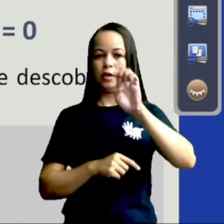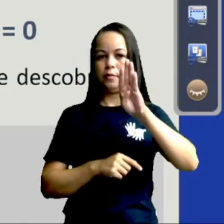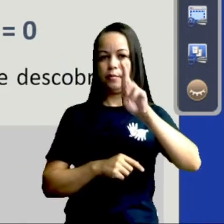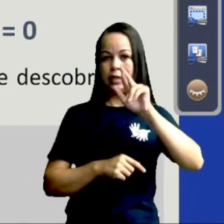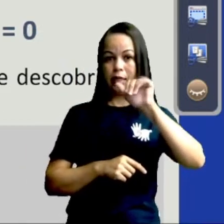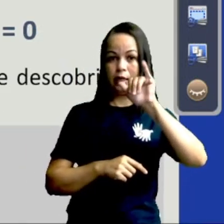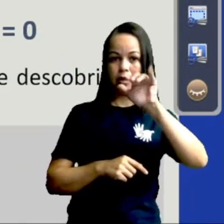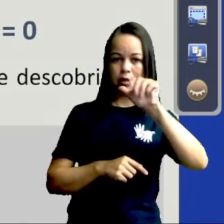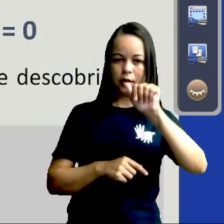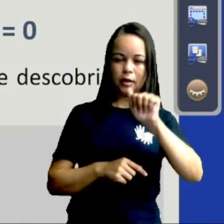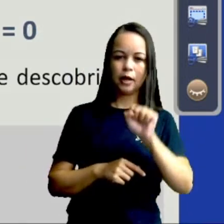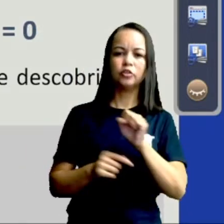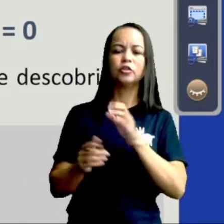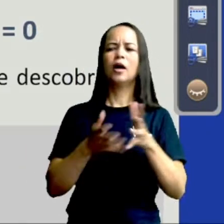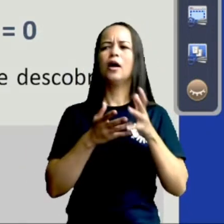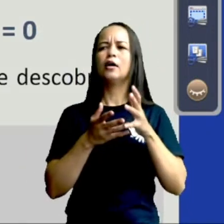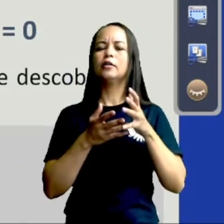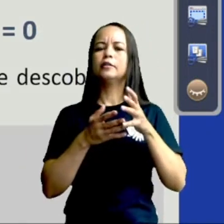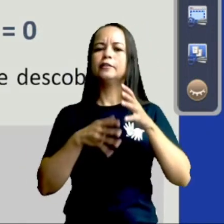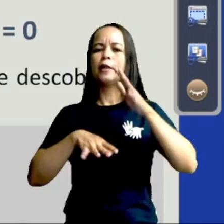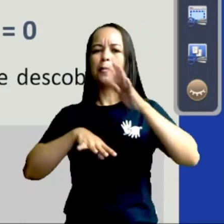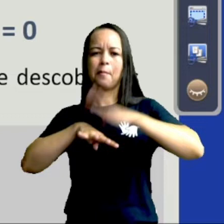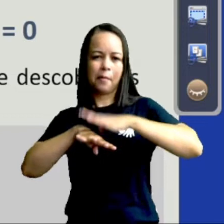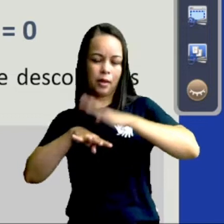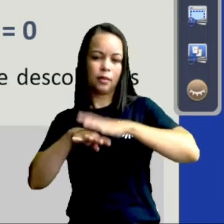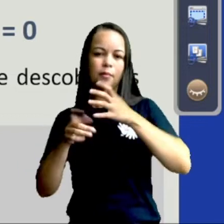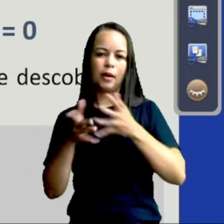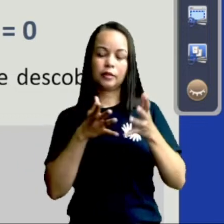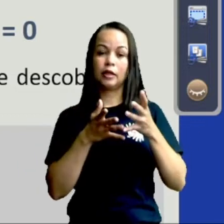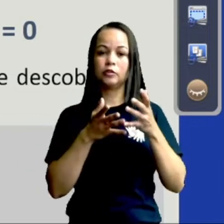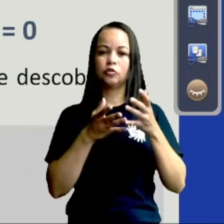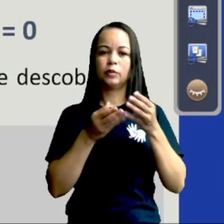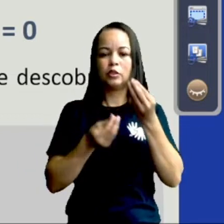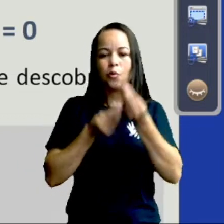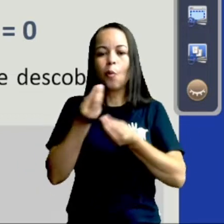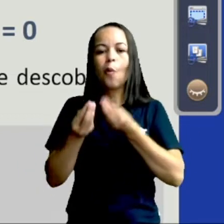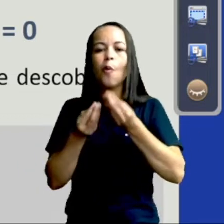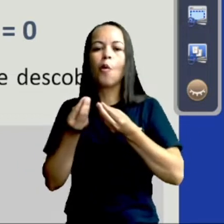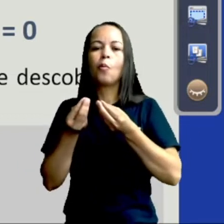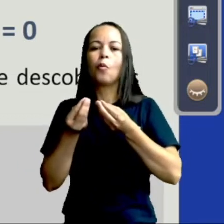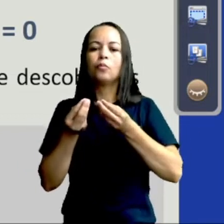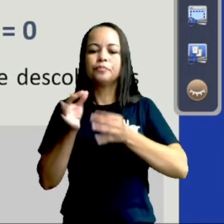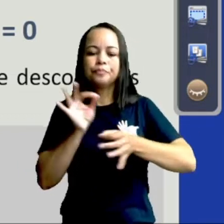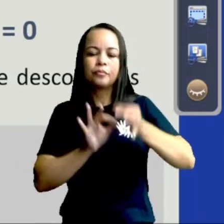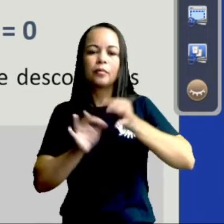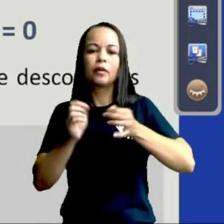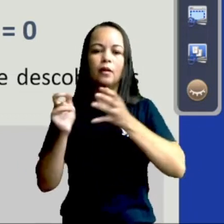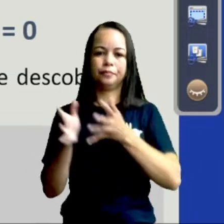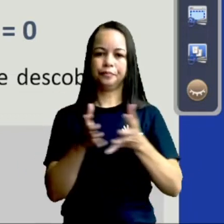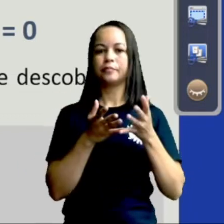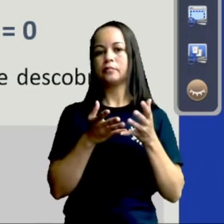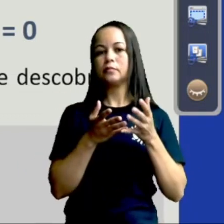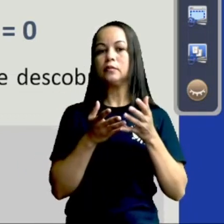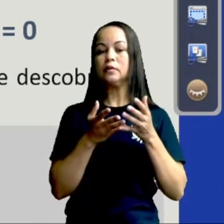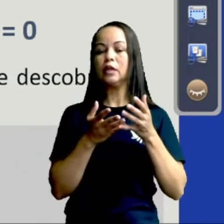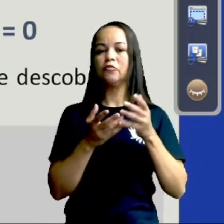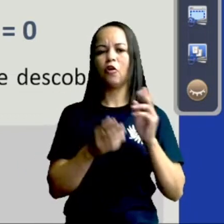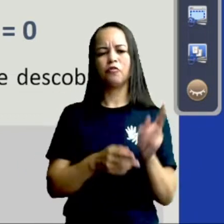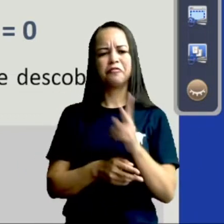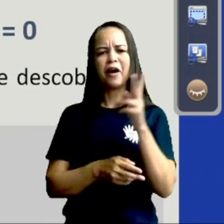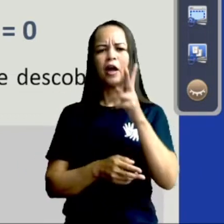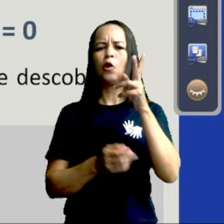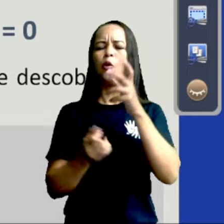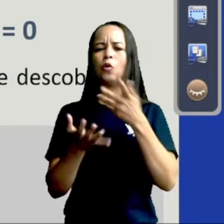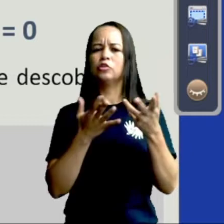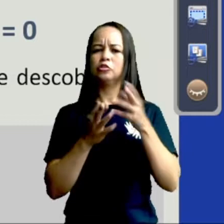gente, na matemática, são expressões ou fórmulas que envolvem valores desconhecidos, que a gente